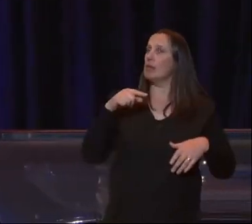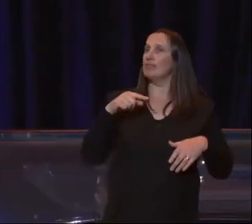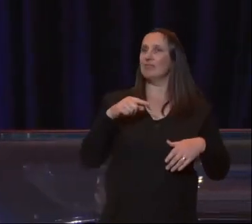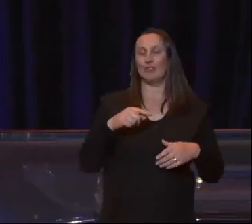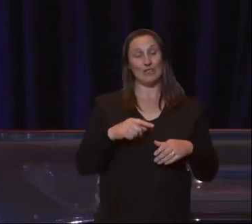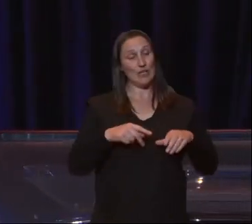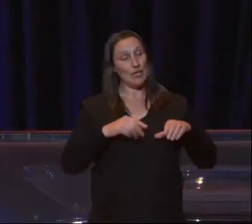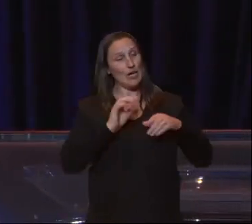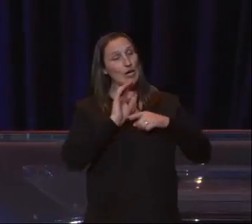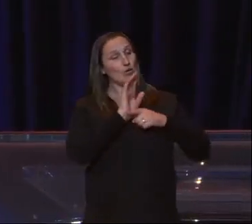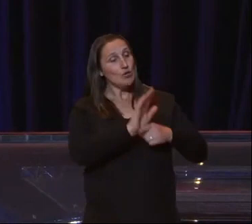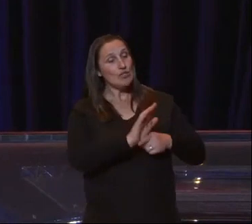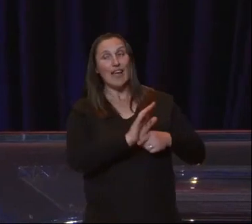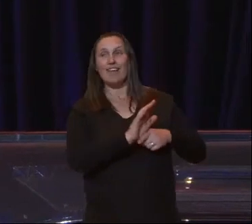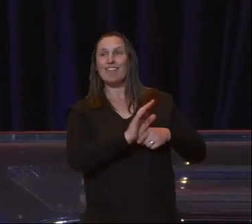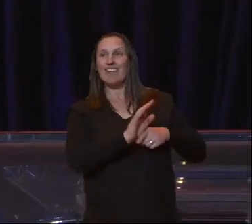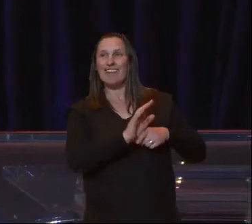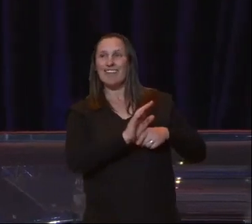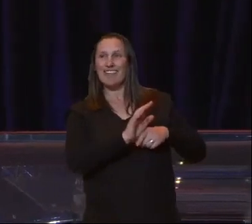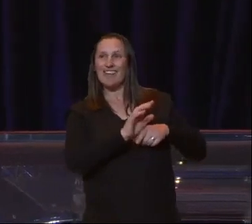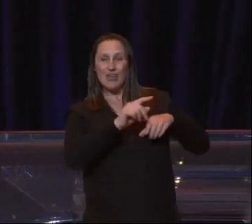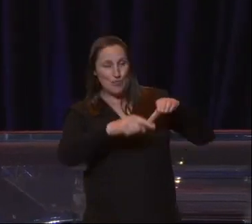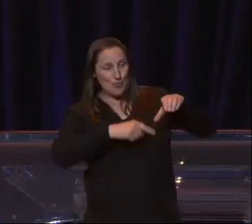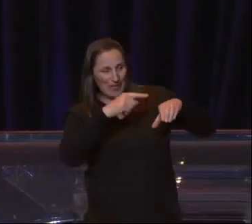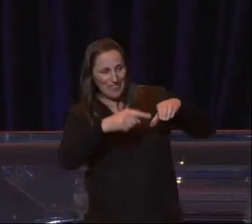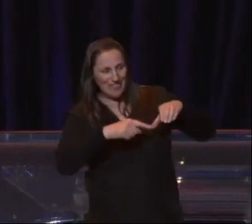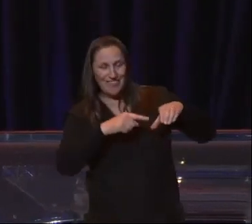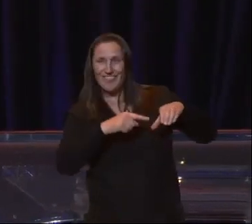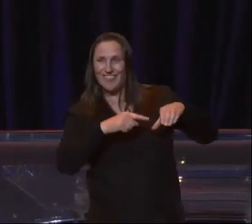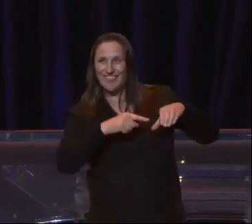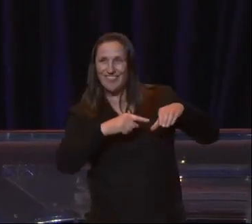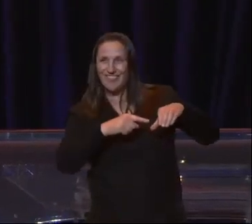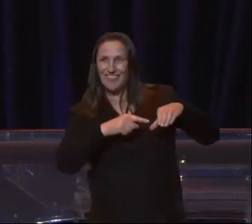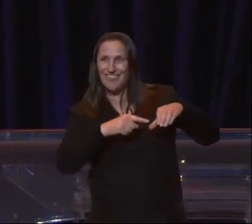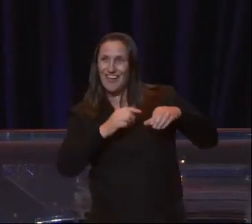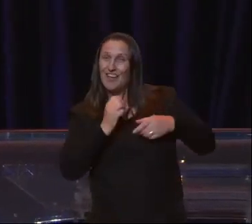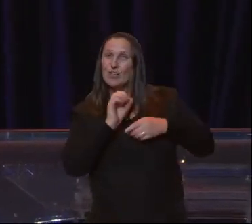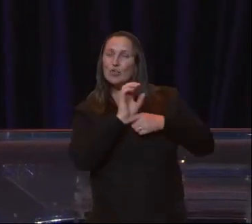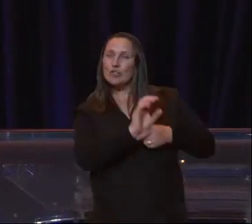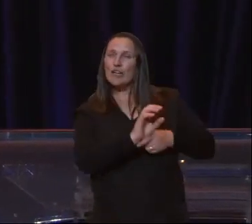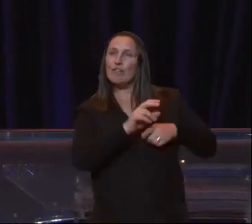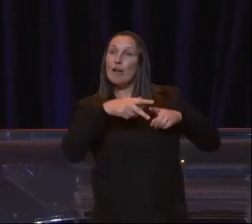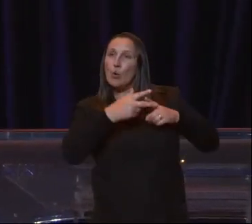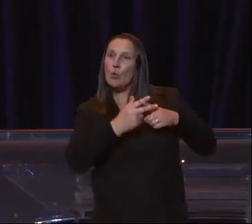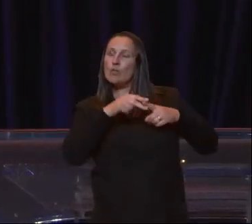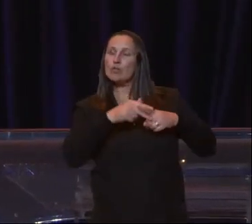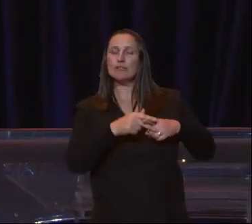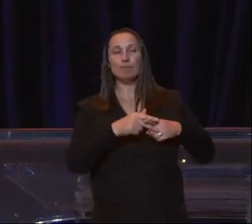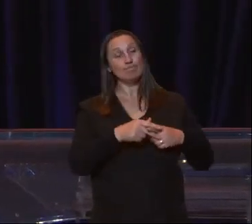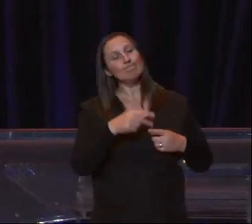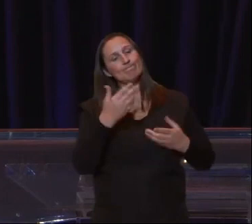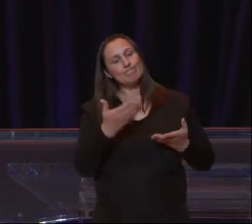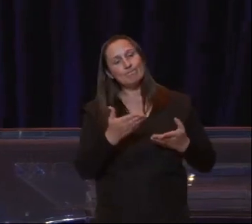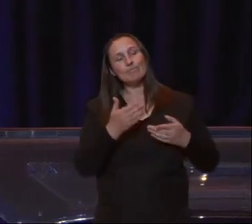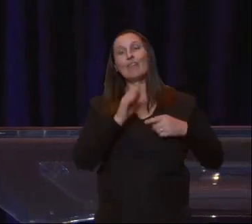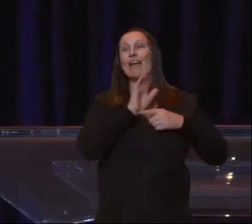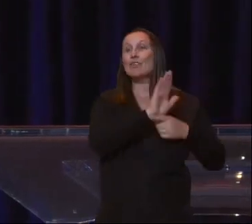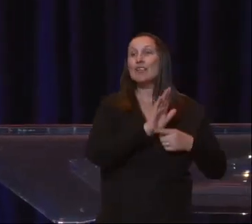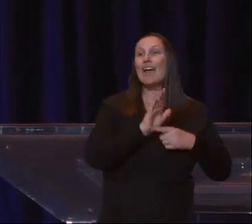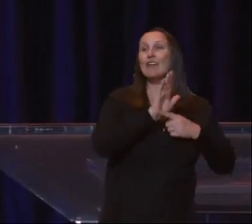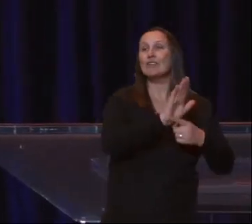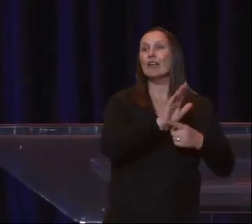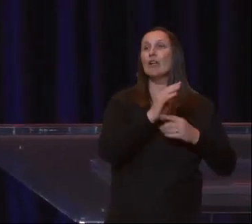os pneus das carroças. E aí logo ele fez com o outro, se espalhou a notícia, começou